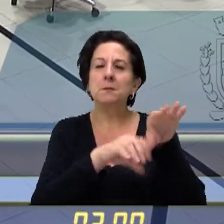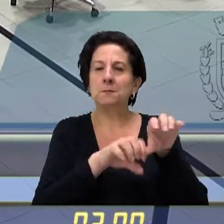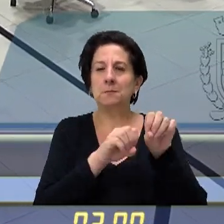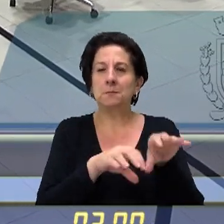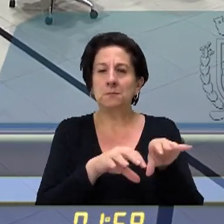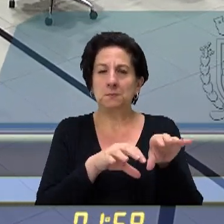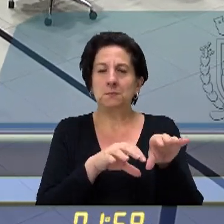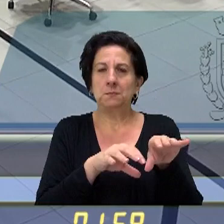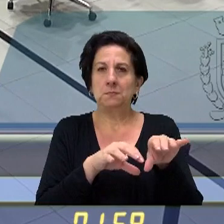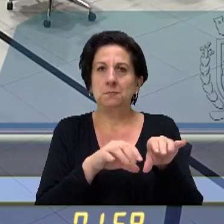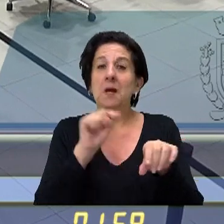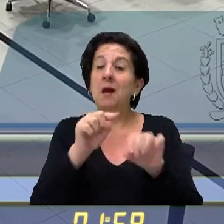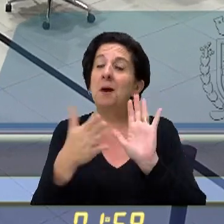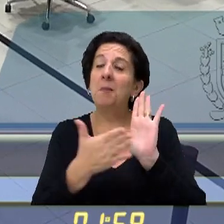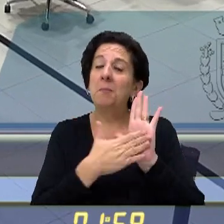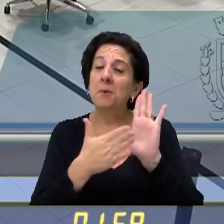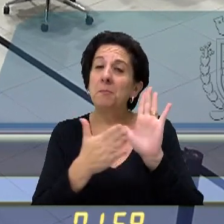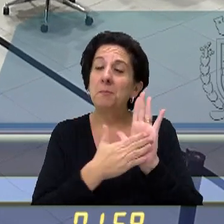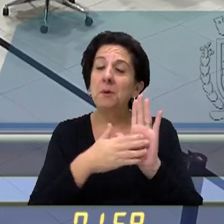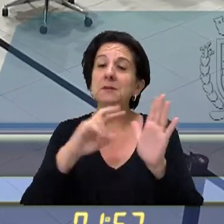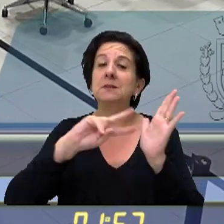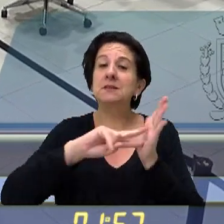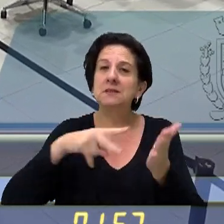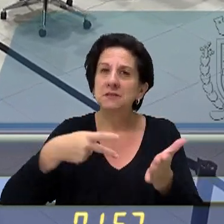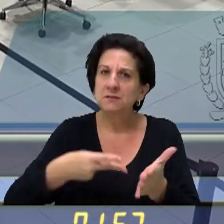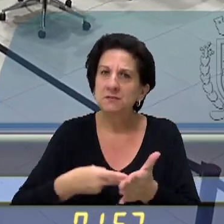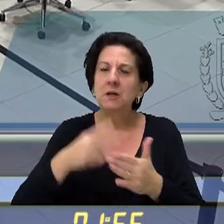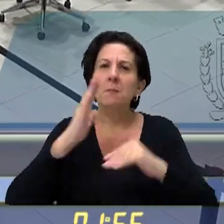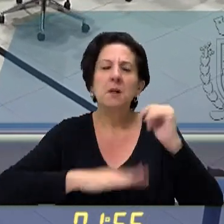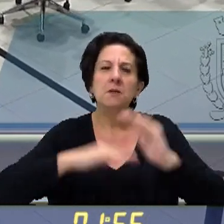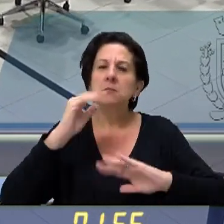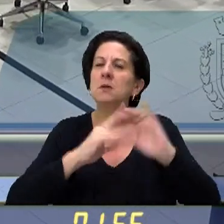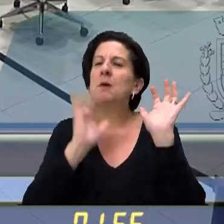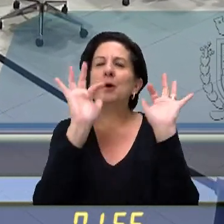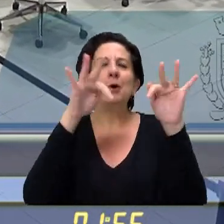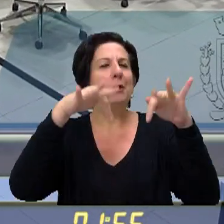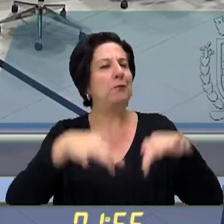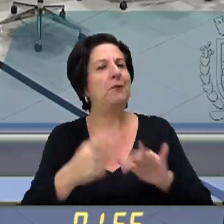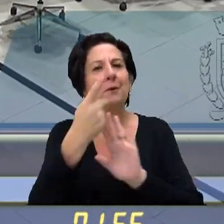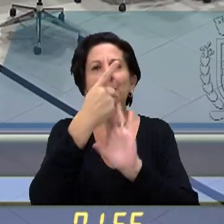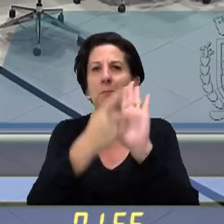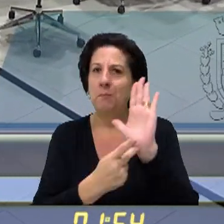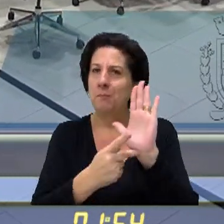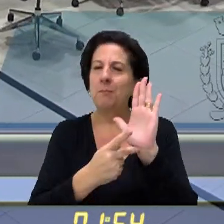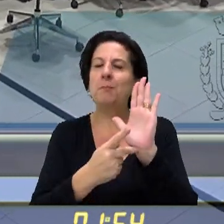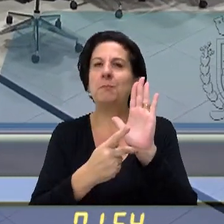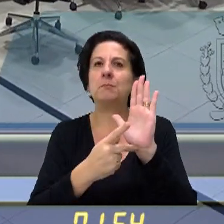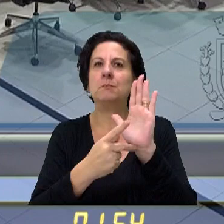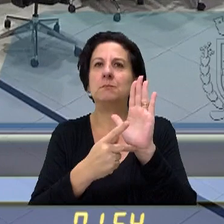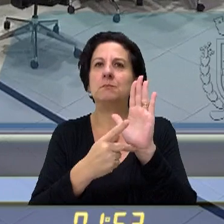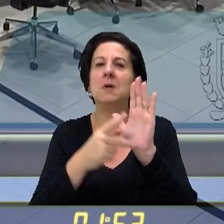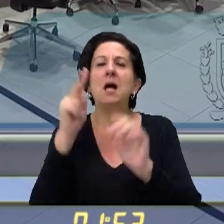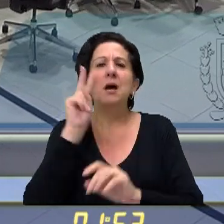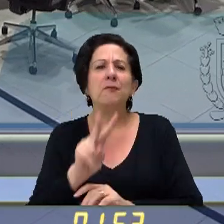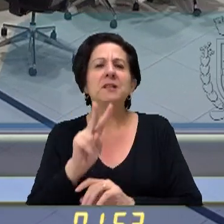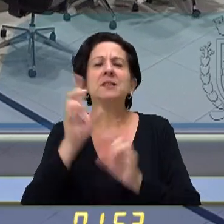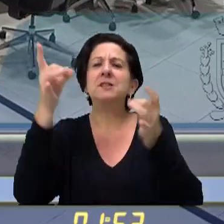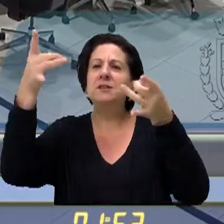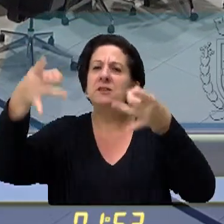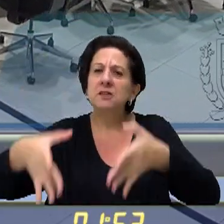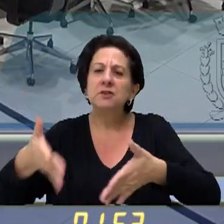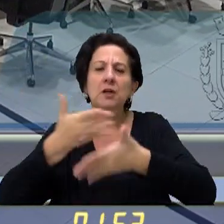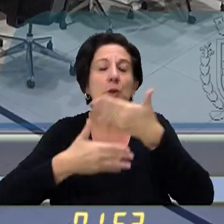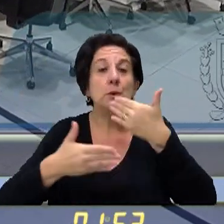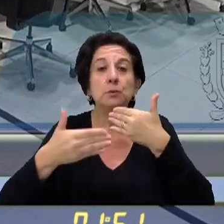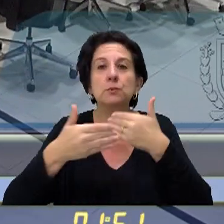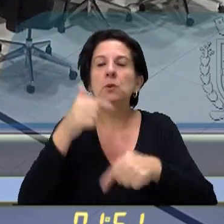educação. E essa proposta significa praticamente o fim do plano de carreira e visa deixar